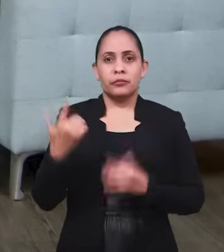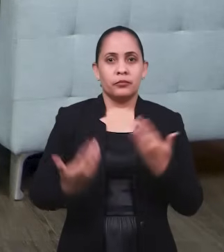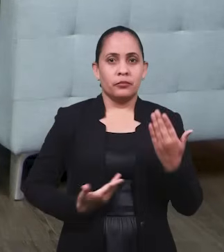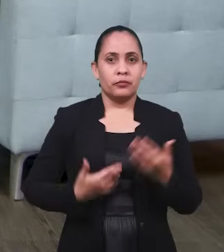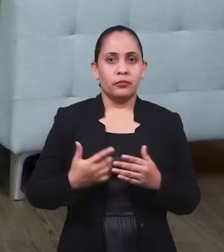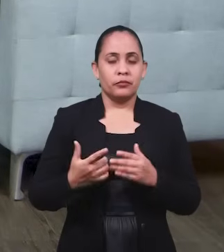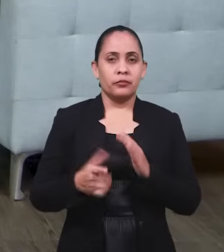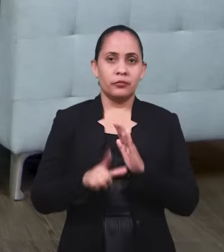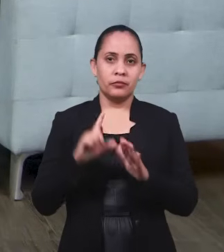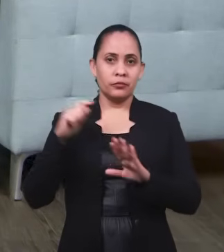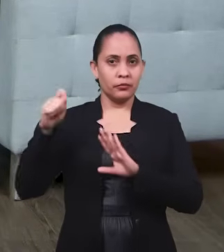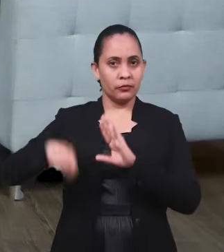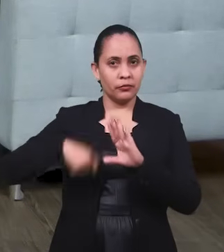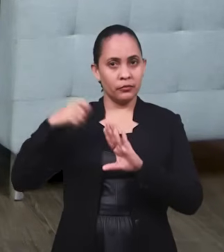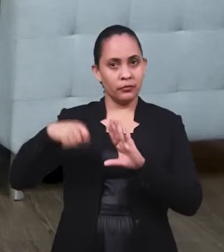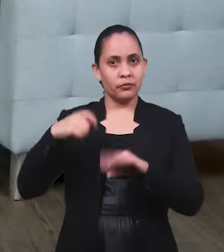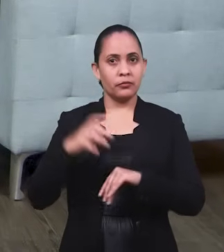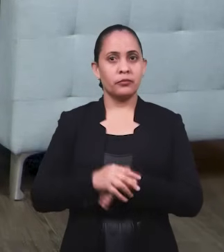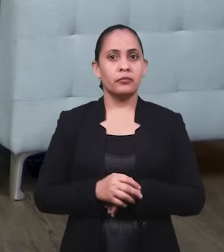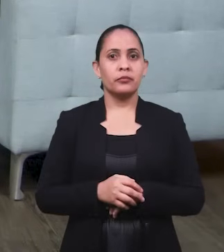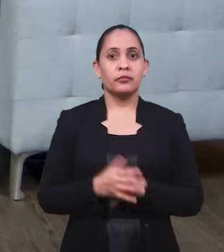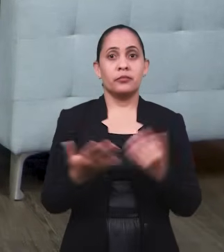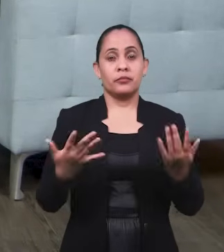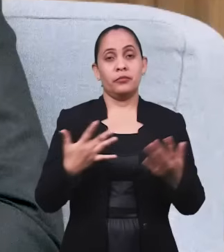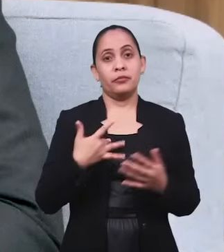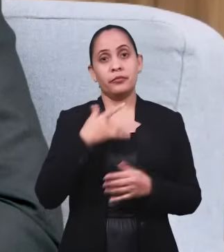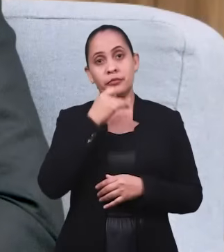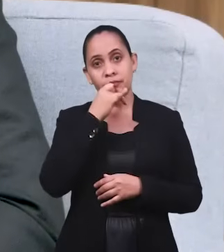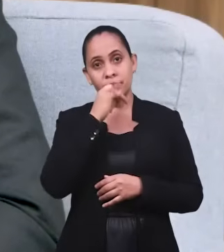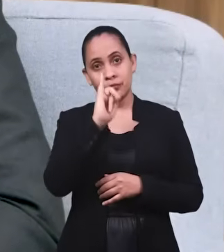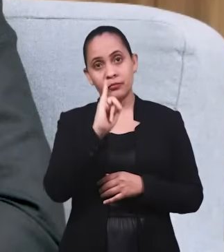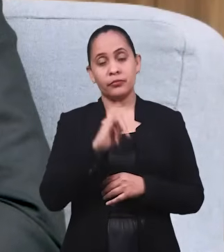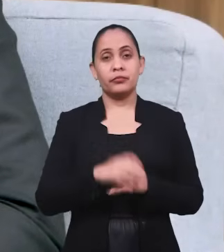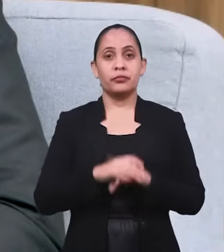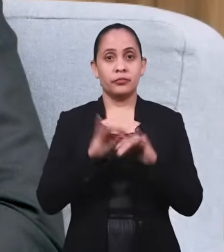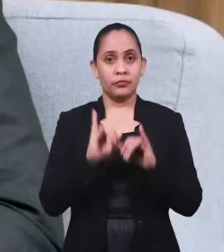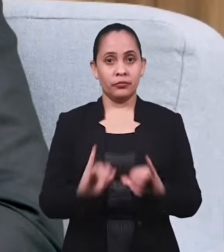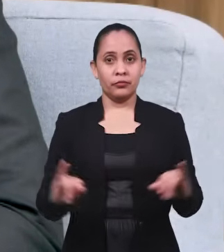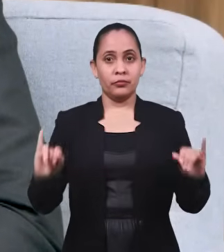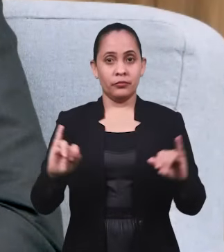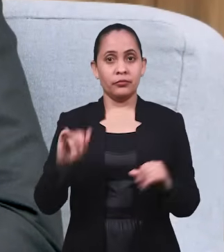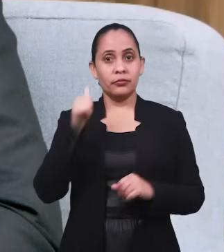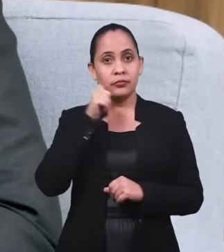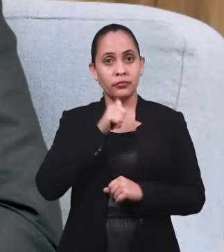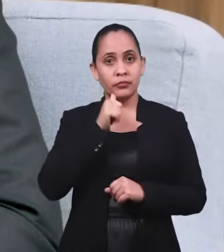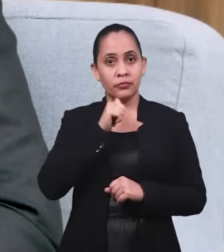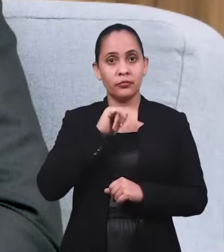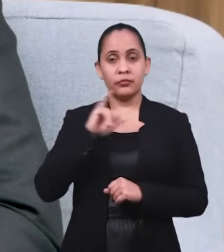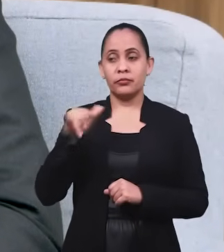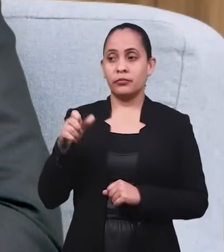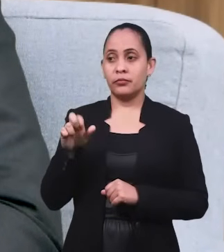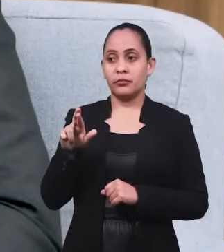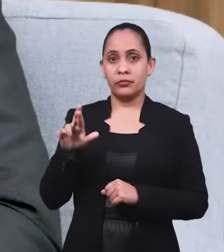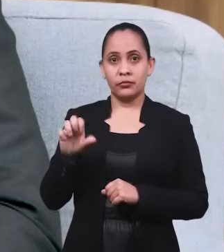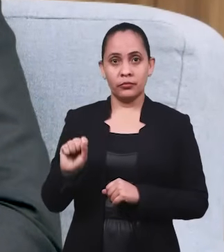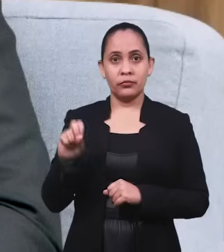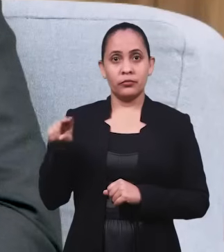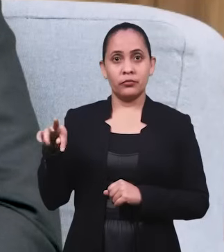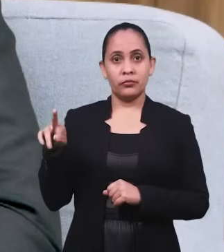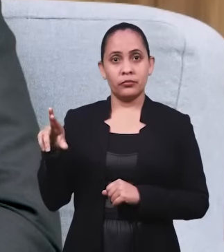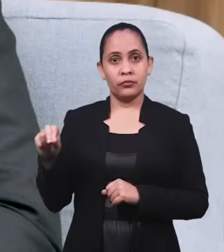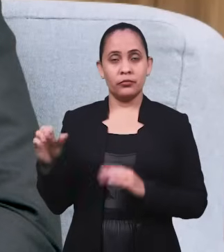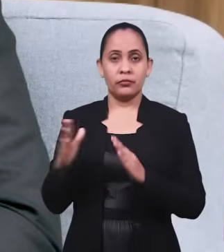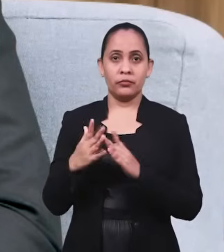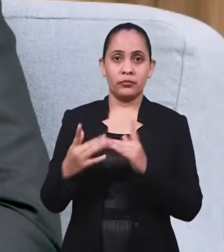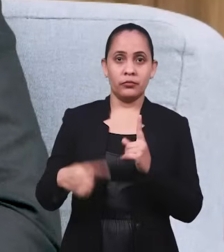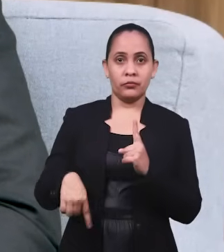de citar o vídeo da irmã, queremos só aqui informar que a nossa irmã Jussara e nosso irmão Antônio reúnem na